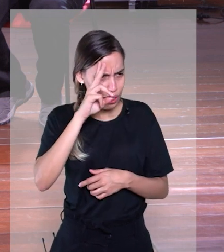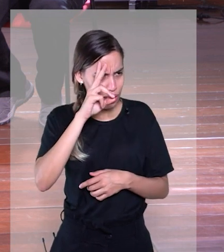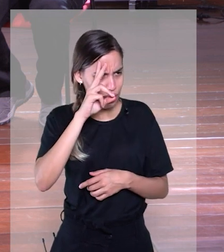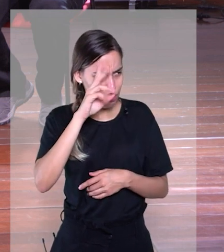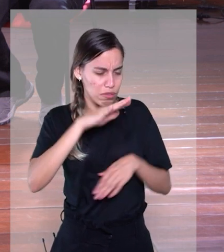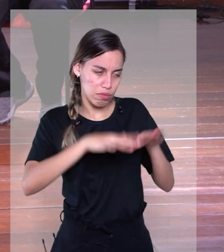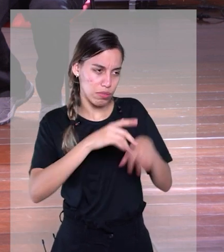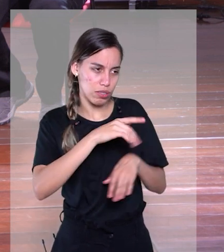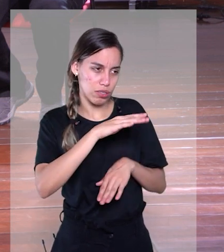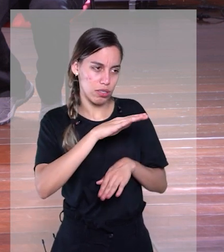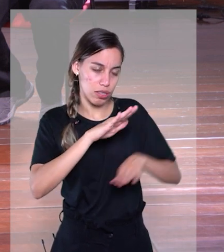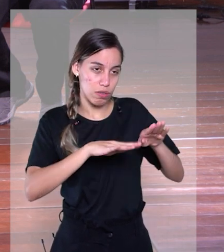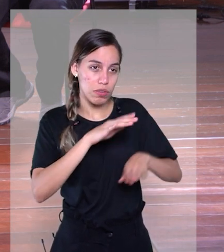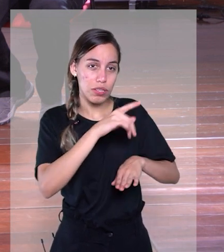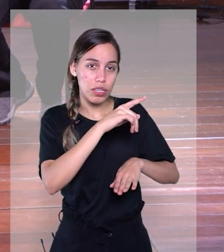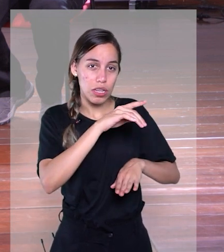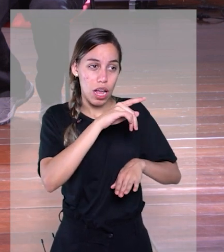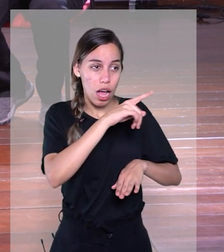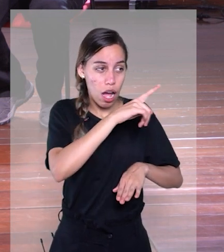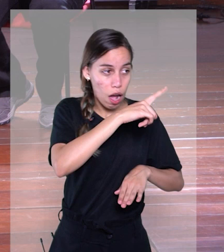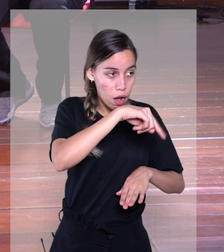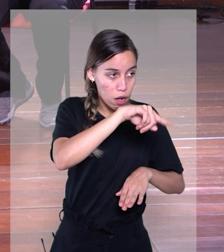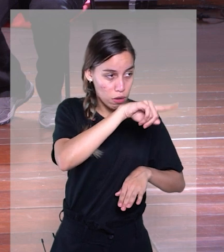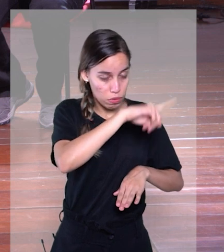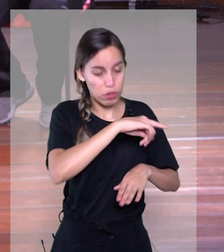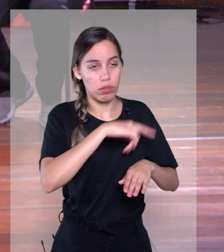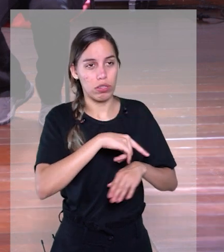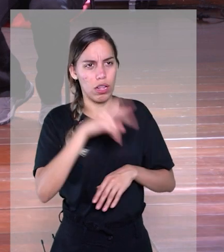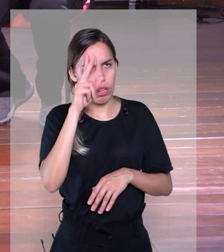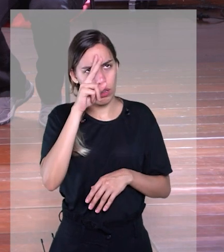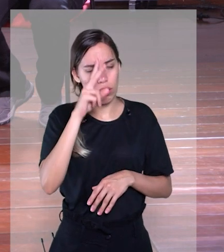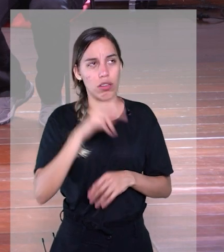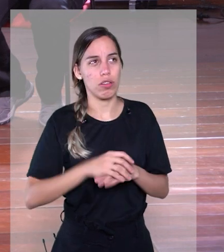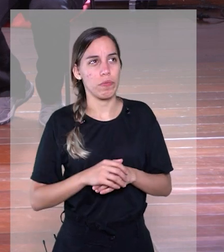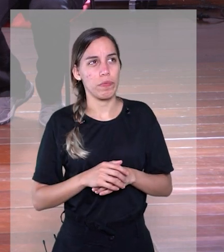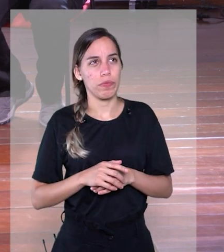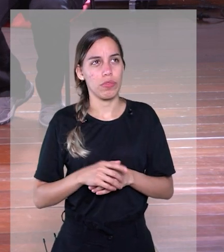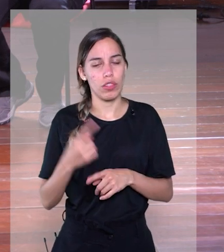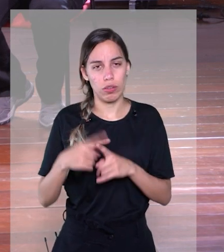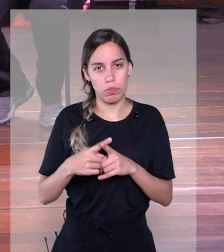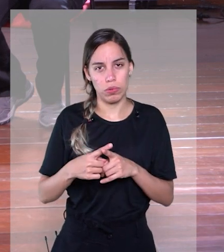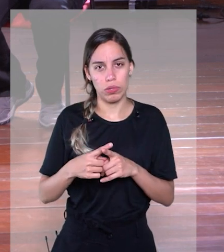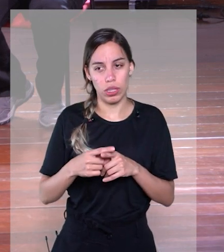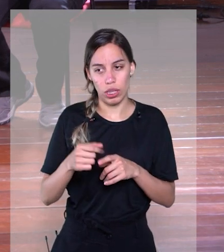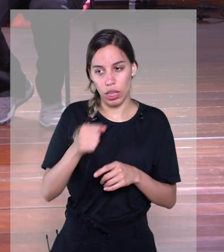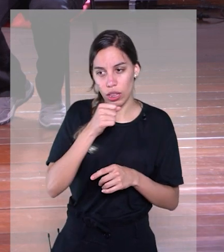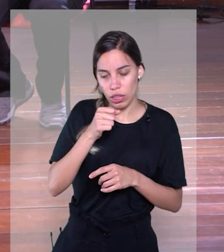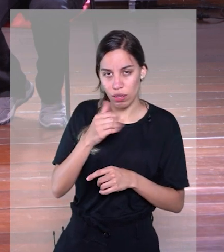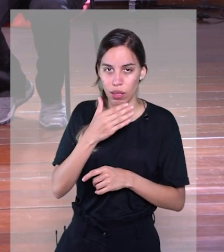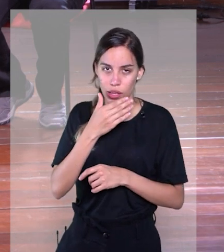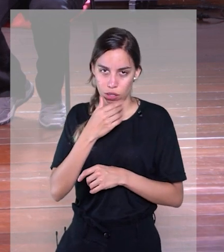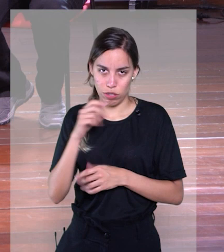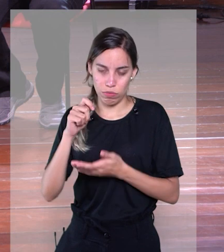vocês talvez lembrem do jornal Cometa Itabirano, que eles uma vez foram entrevistar o Carlos, enfim, às 10 da